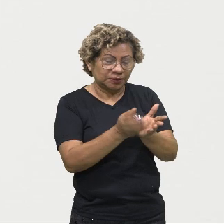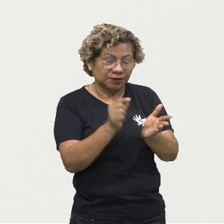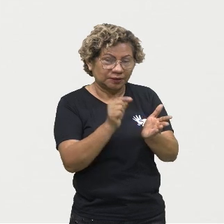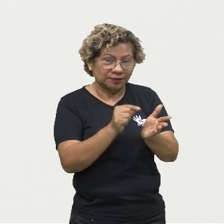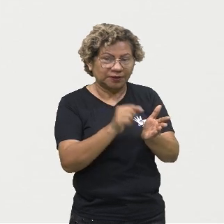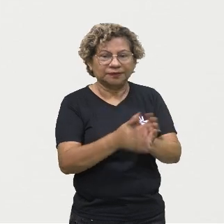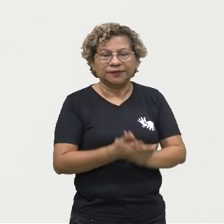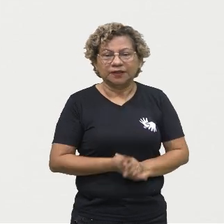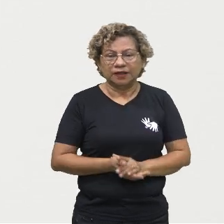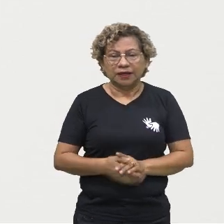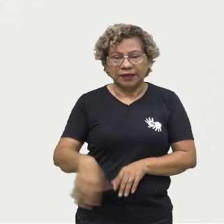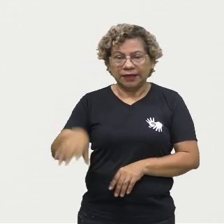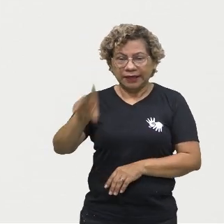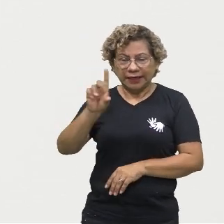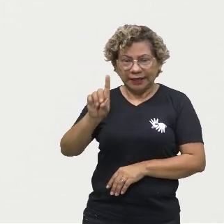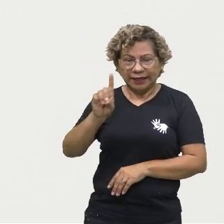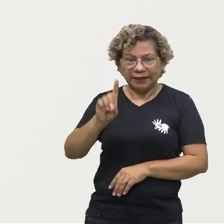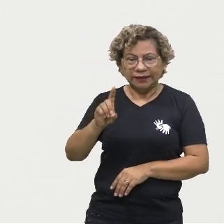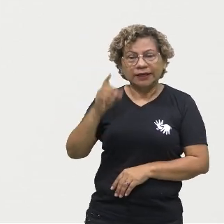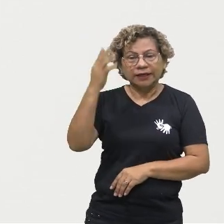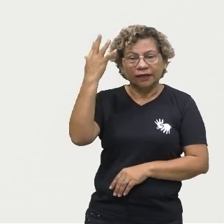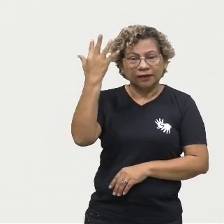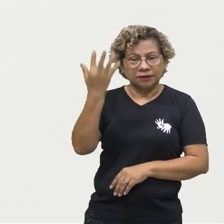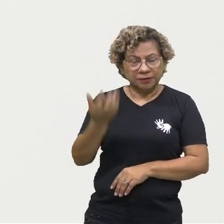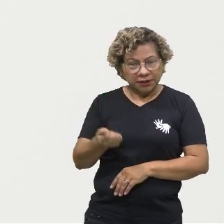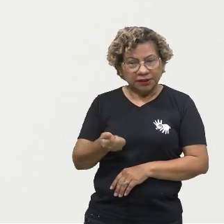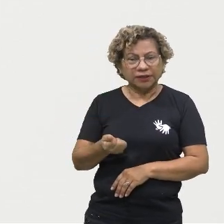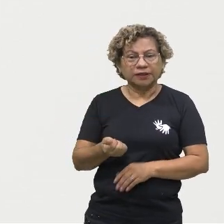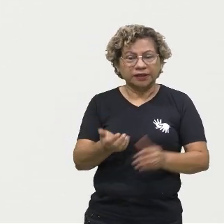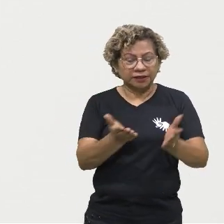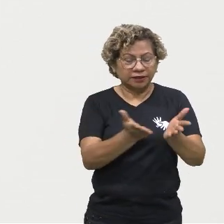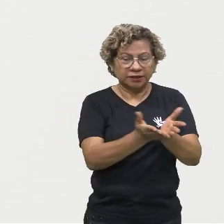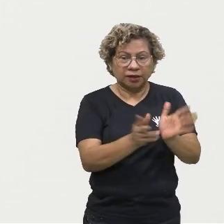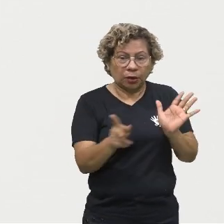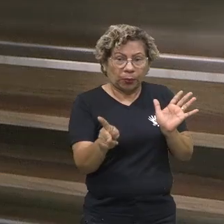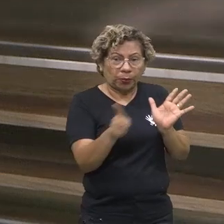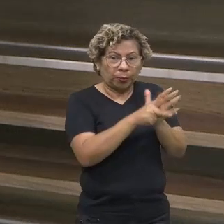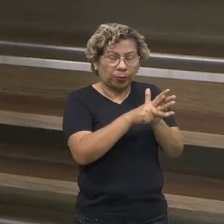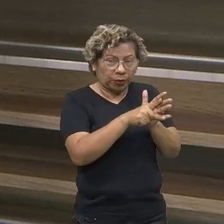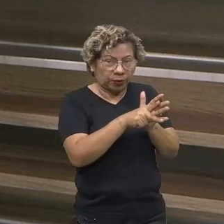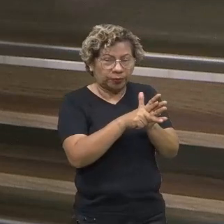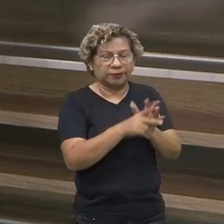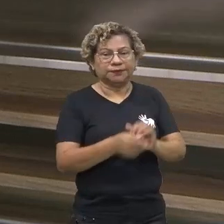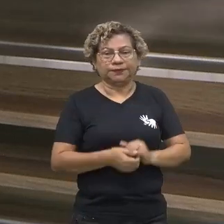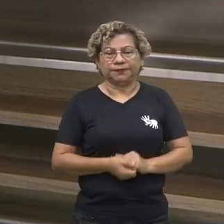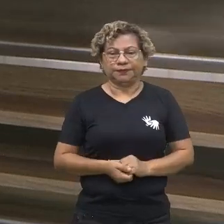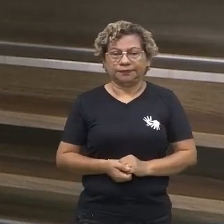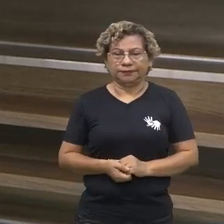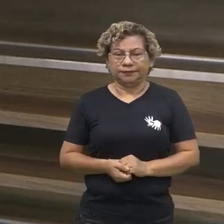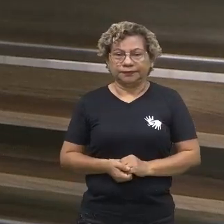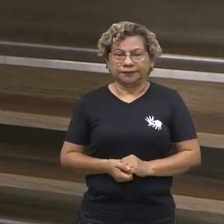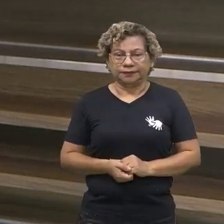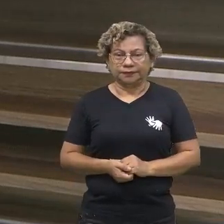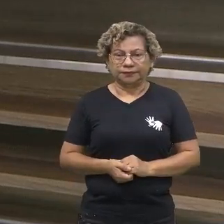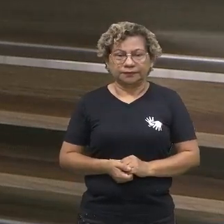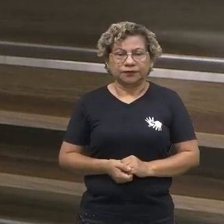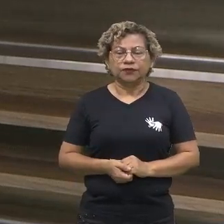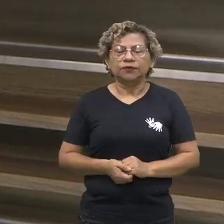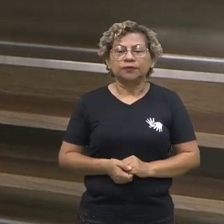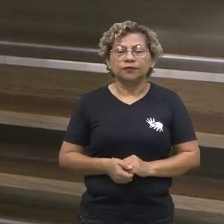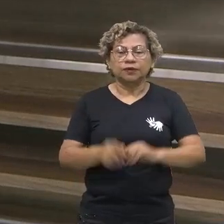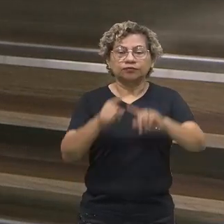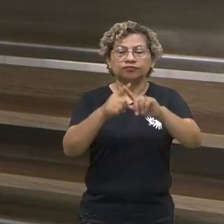Espiritismo, que é considerada a Bíblia dos Espíritas. Vamos ver qual a resposta que vocês colocaram?